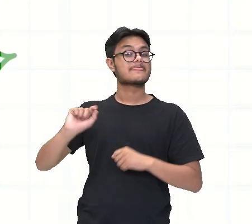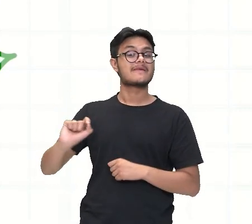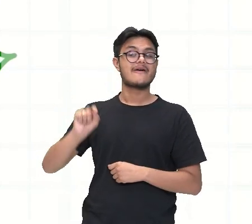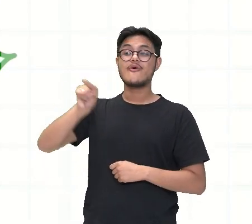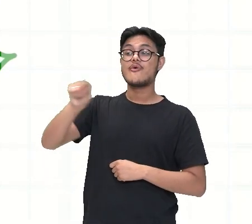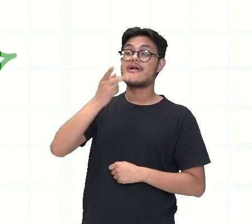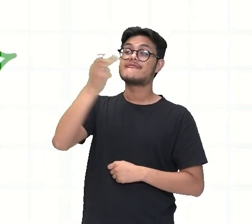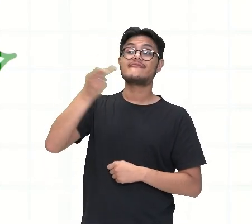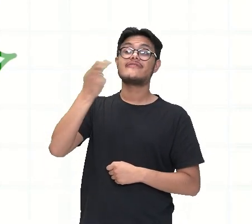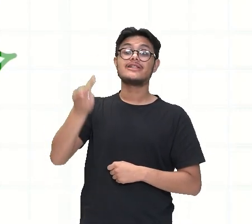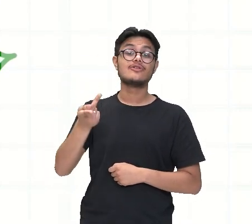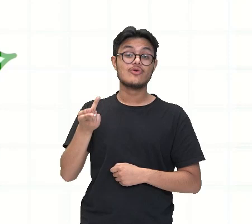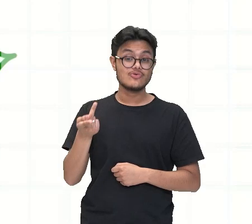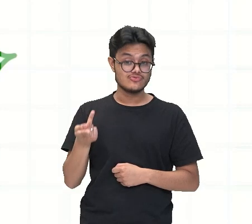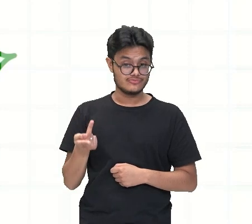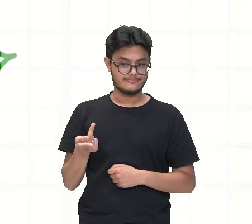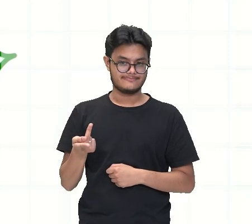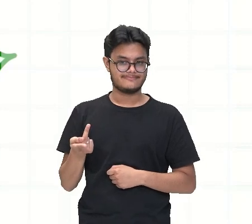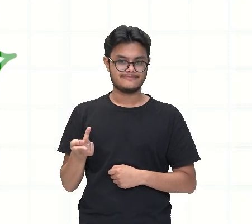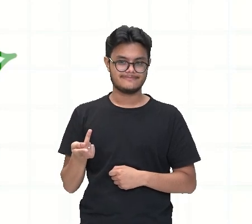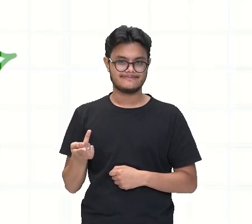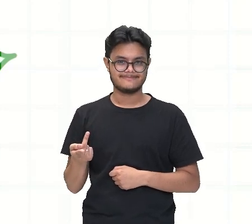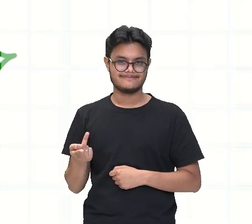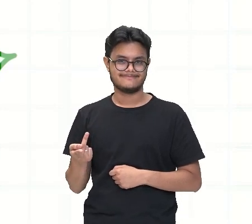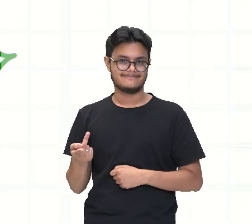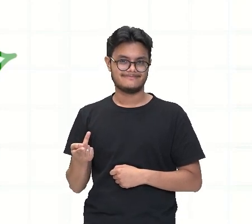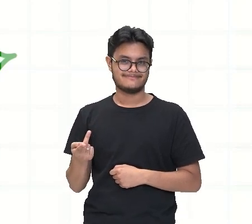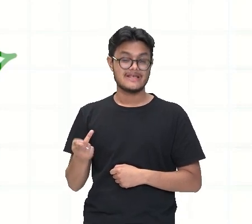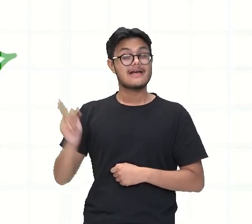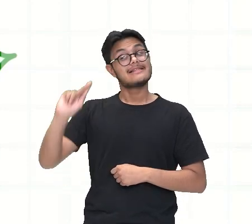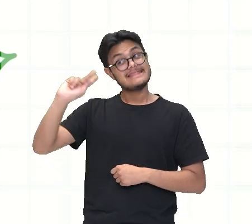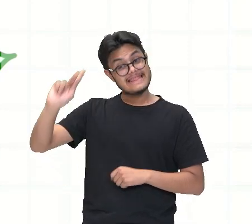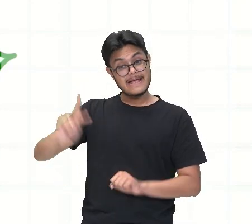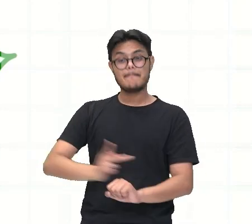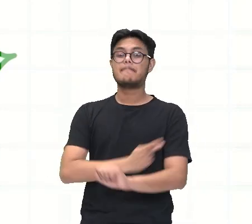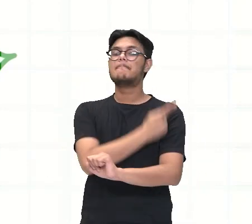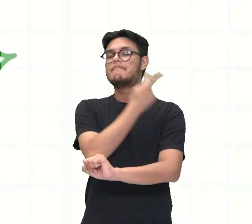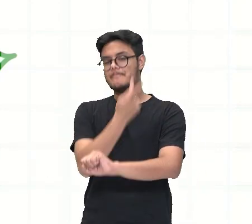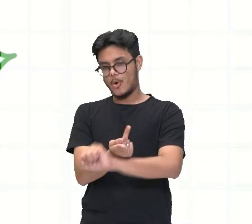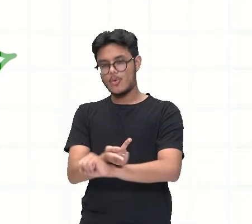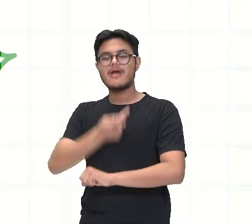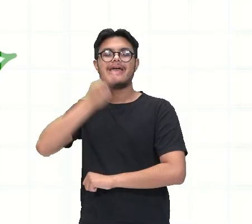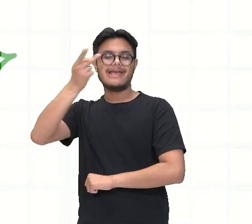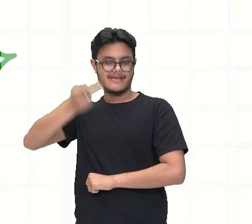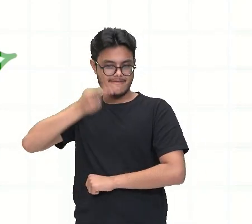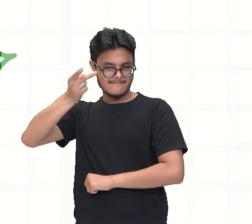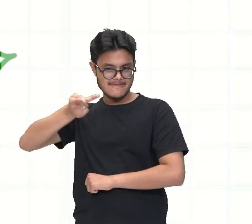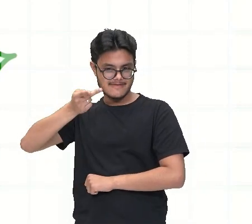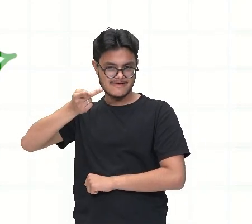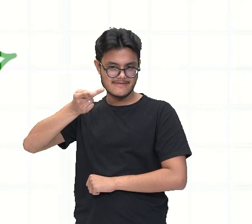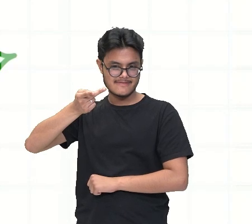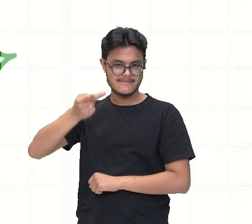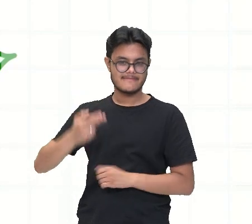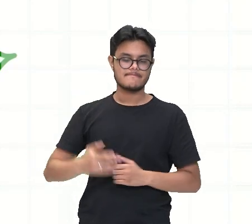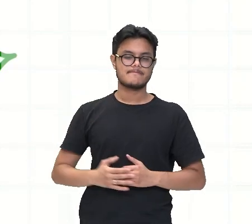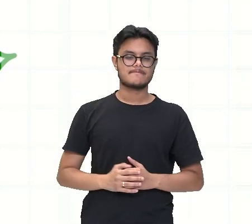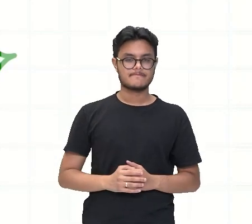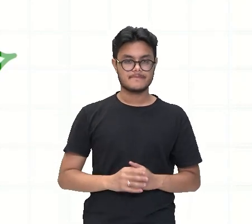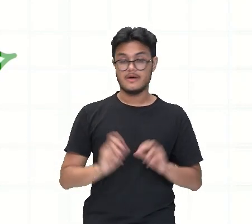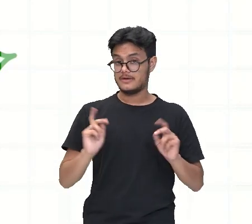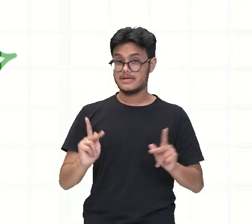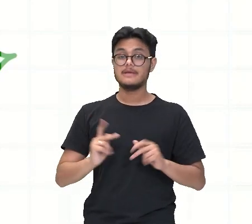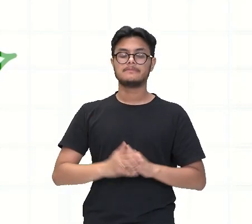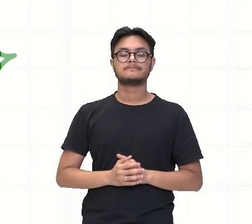que ainda ia aparecer no texto. Então, primeiro veio o pronome e depois o elemento a que ele faz